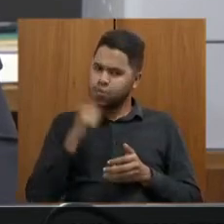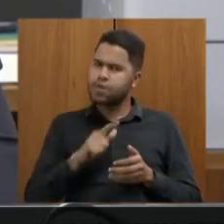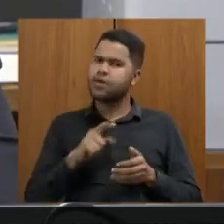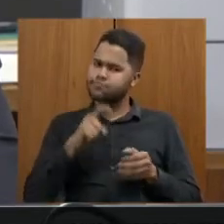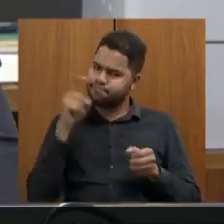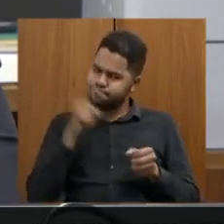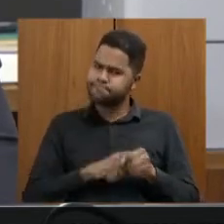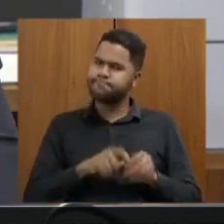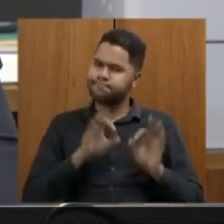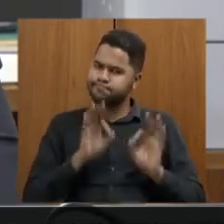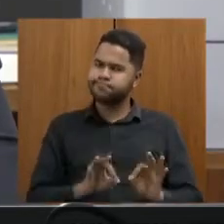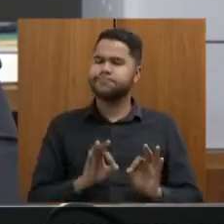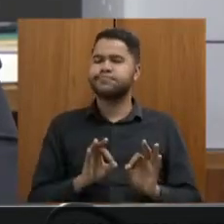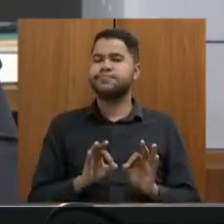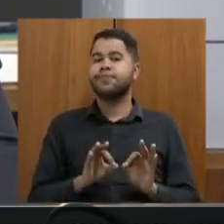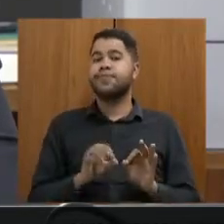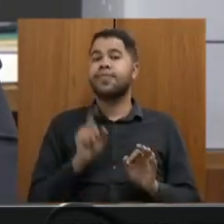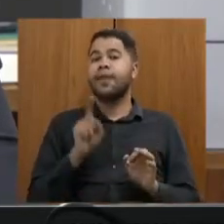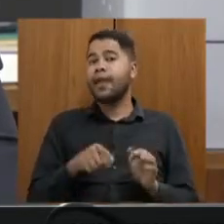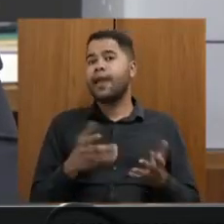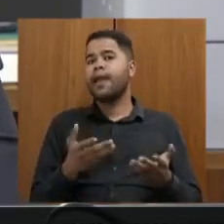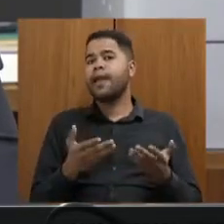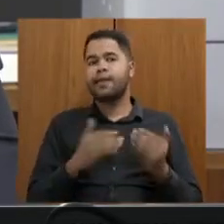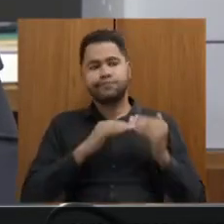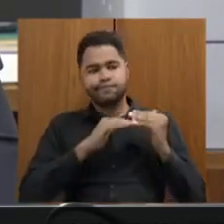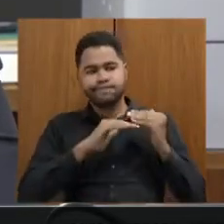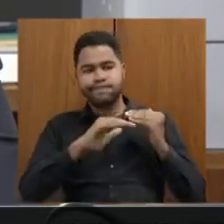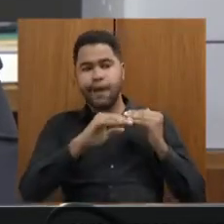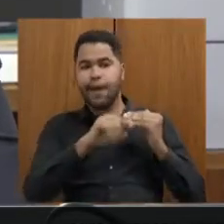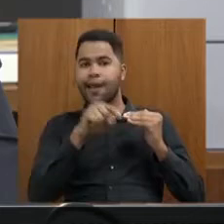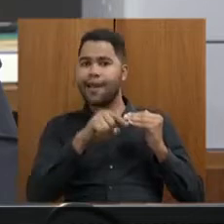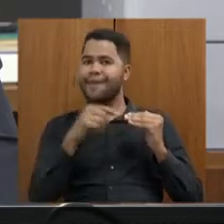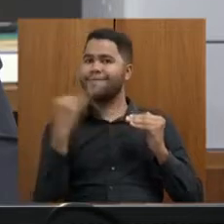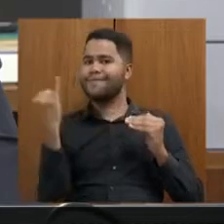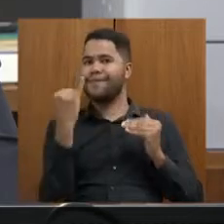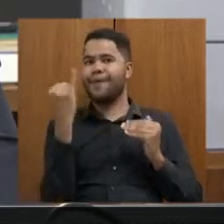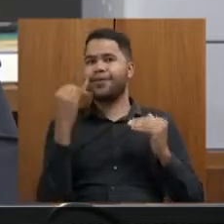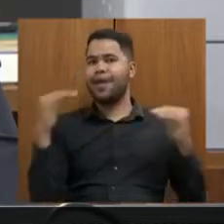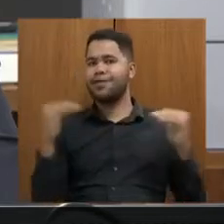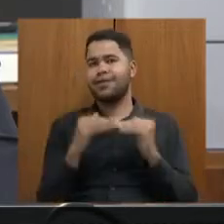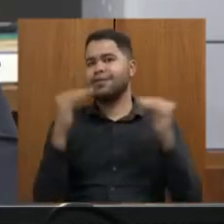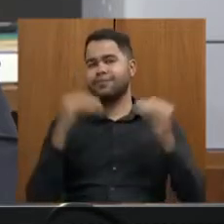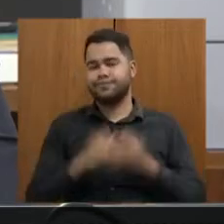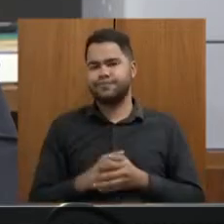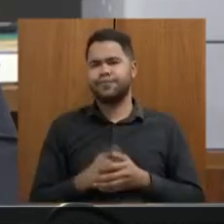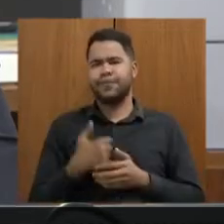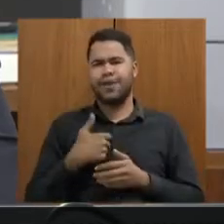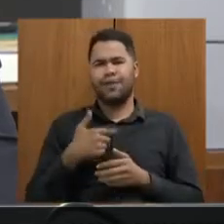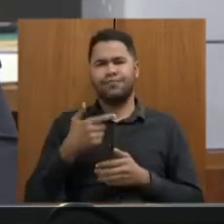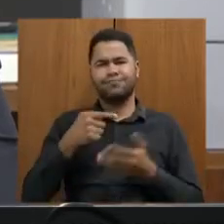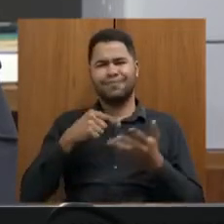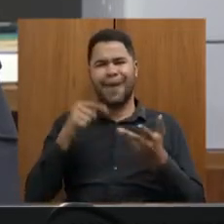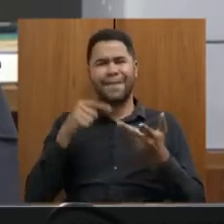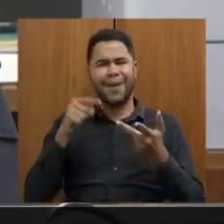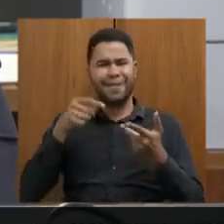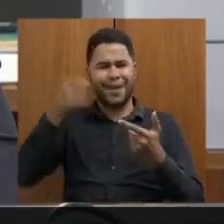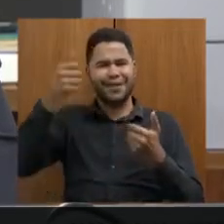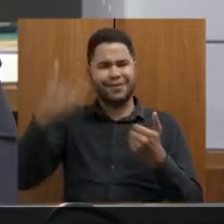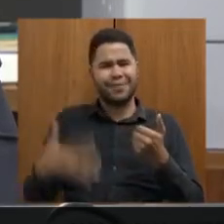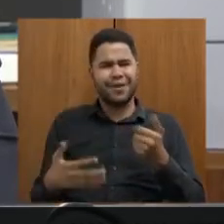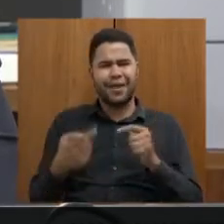retomadas e são rodovias igualmente importante aquelas que que e aqui na minha